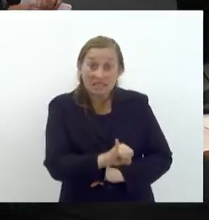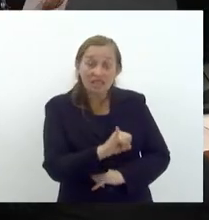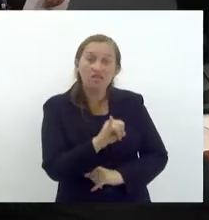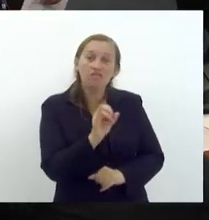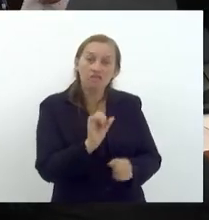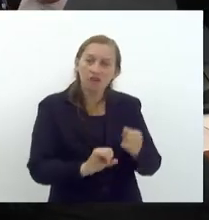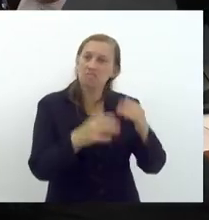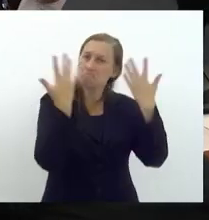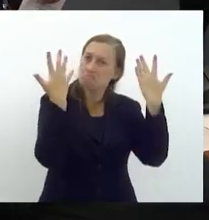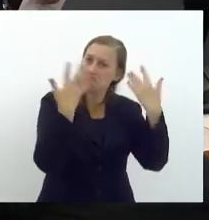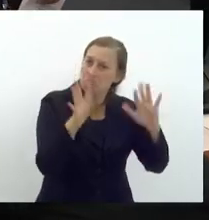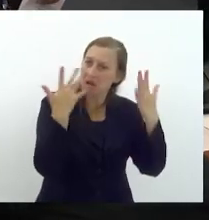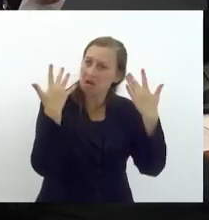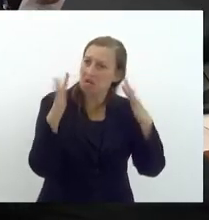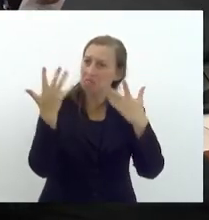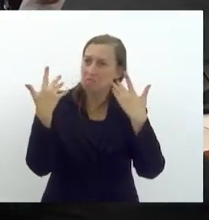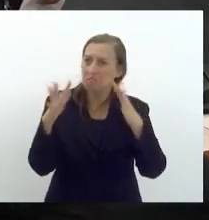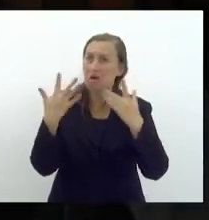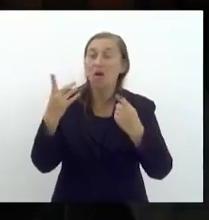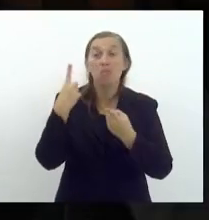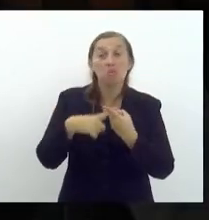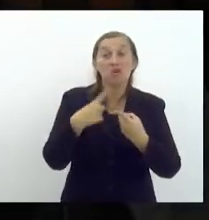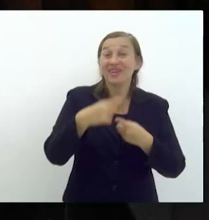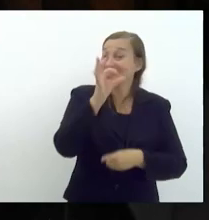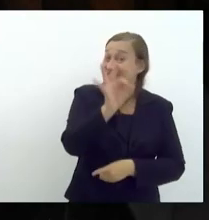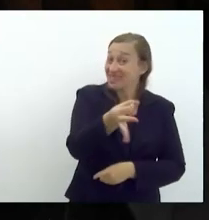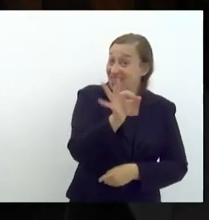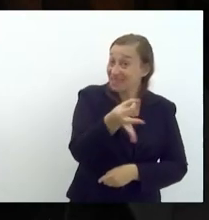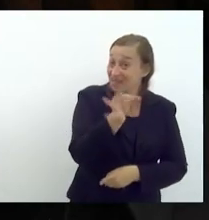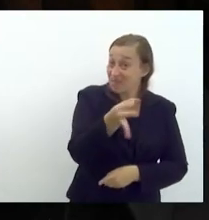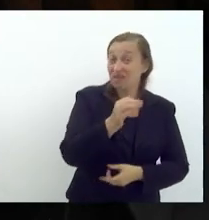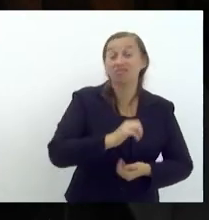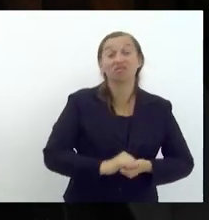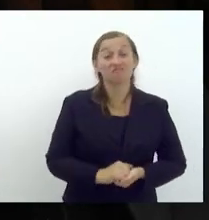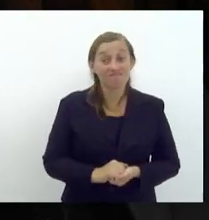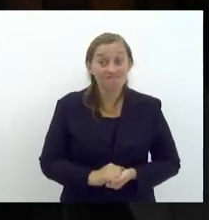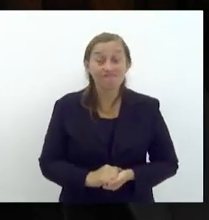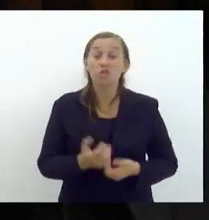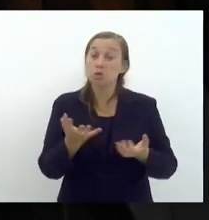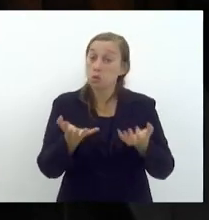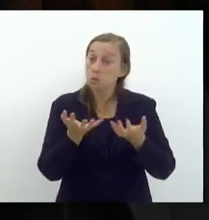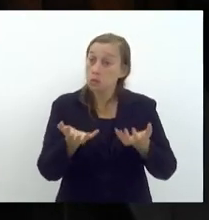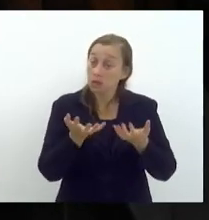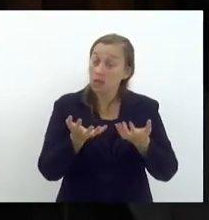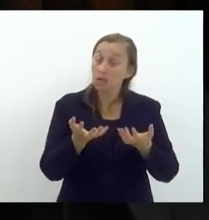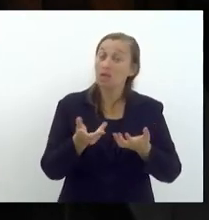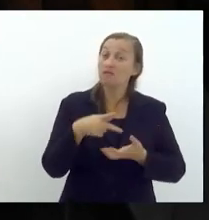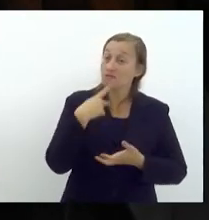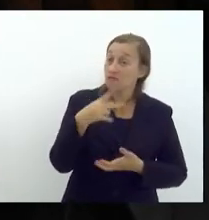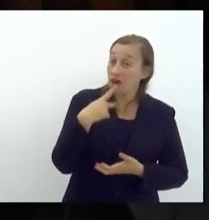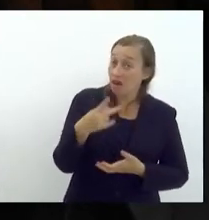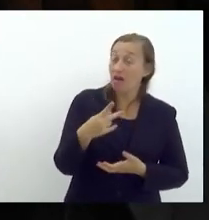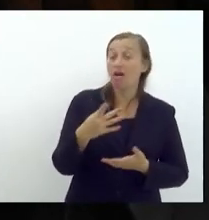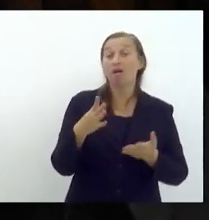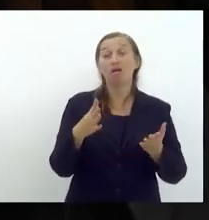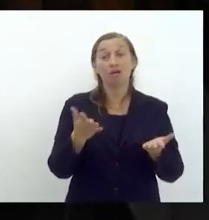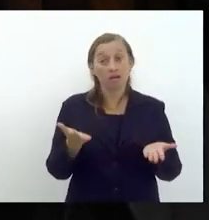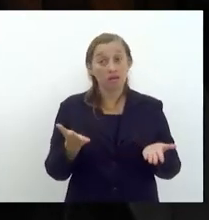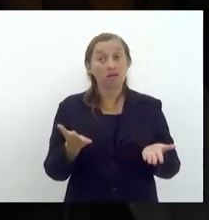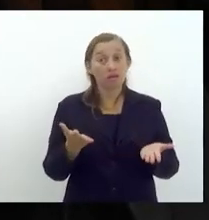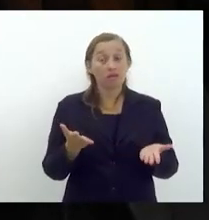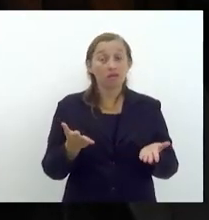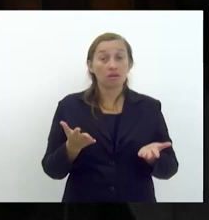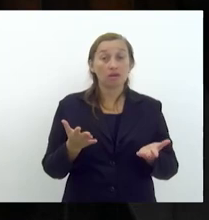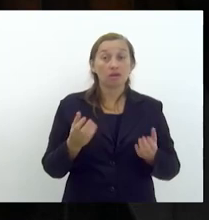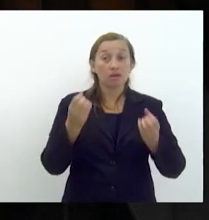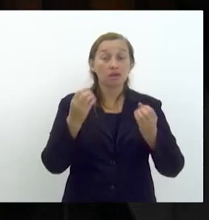eu parabenizo porque exatamente isso que eu quis trazer para o